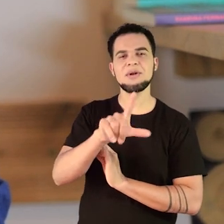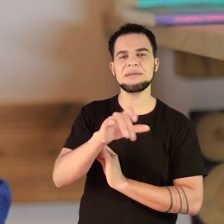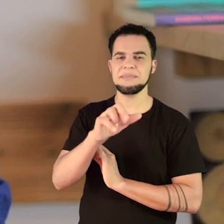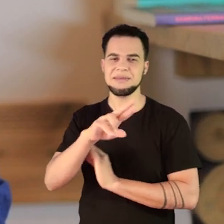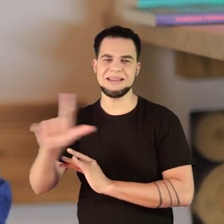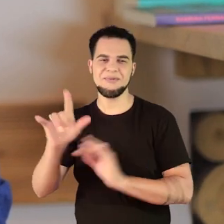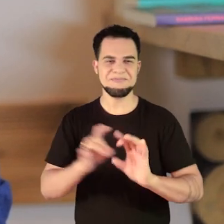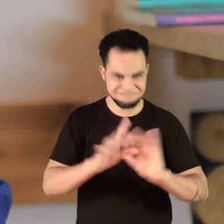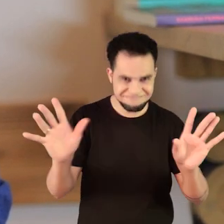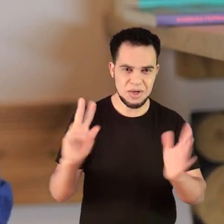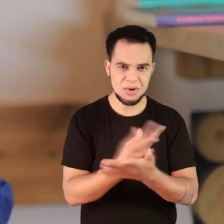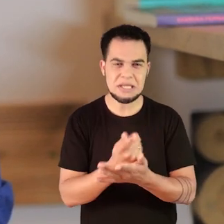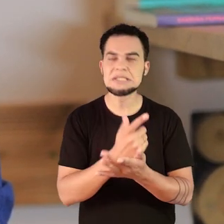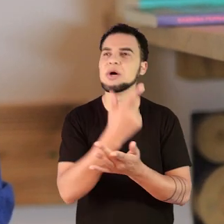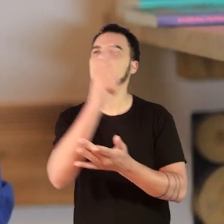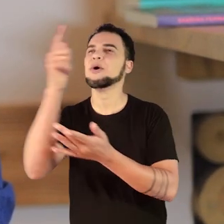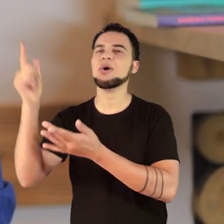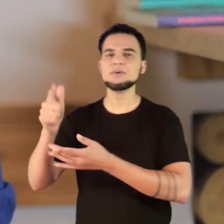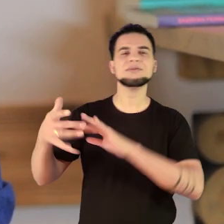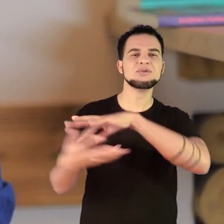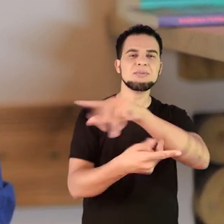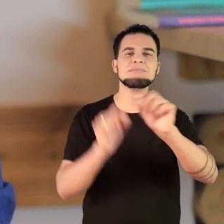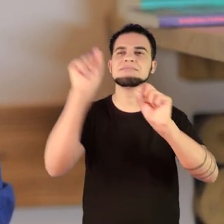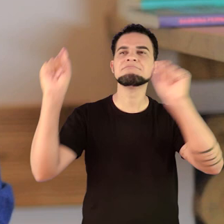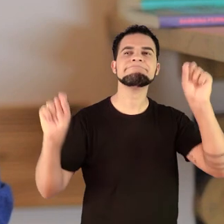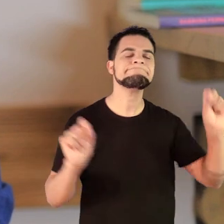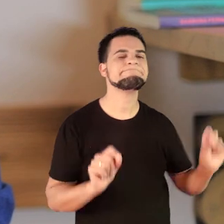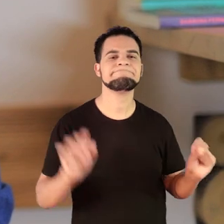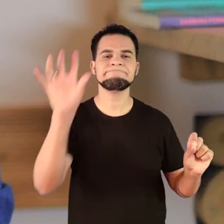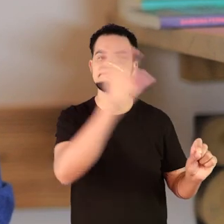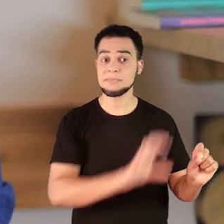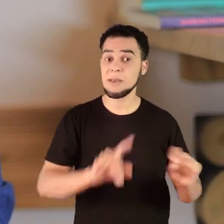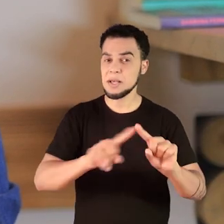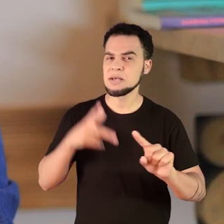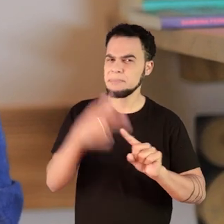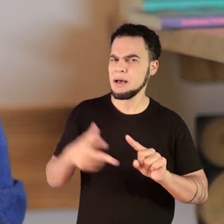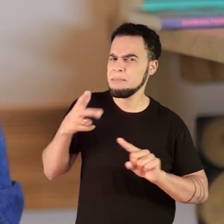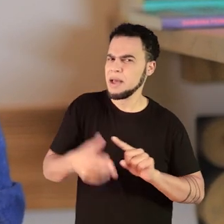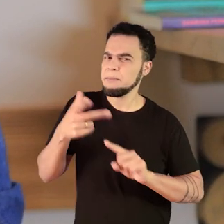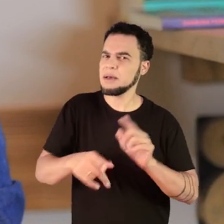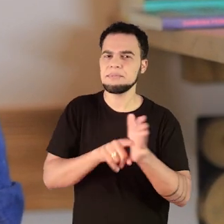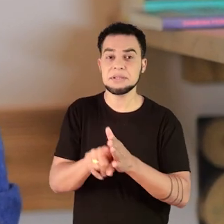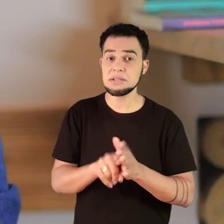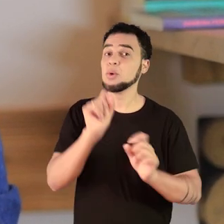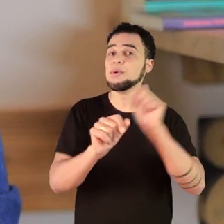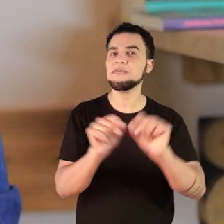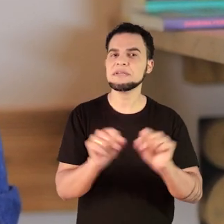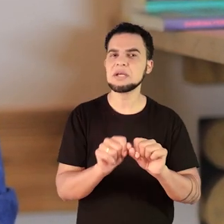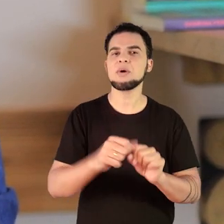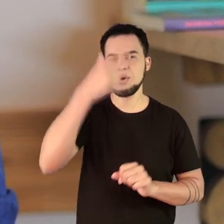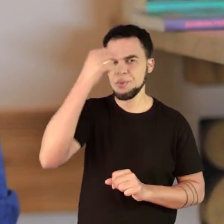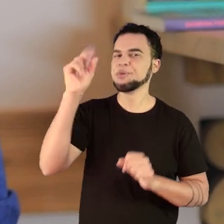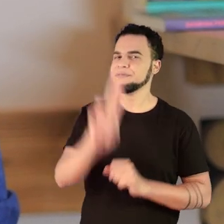contexto da educação em muitas partes do mundo. Mas certamente, os cortes na pesquisa, o que estão fazendo com as nossas